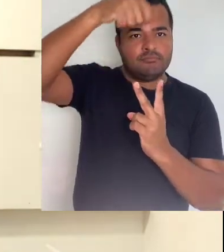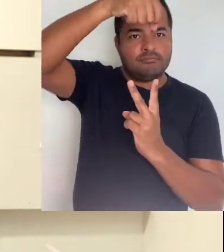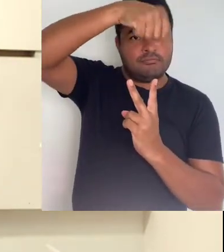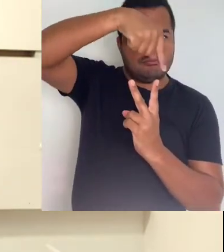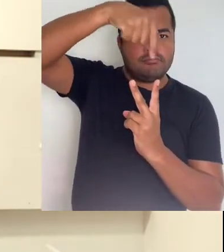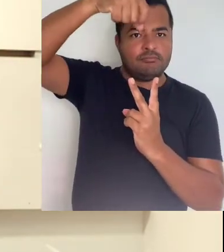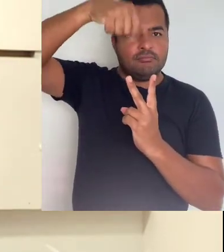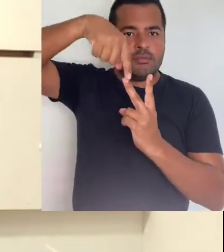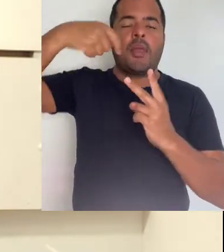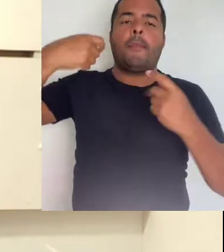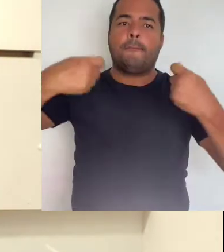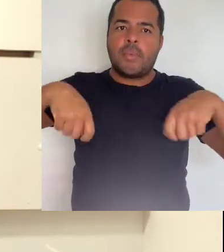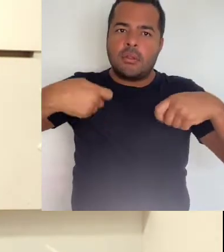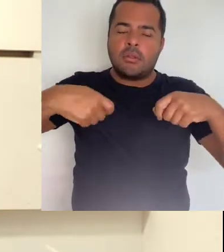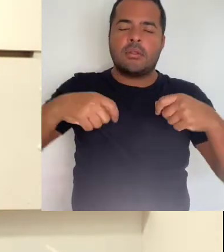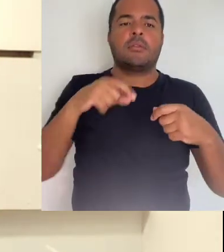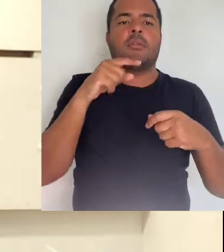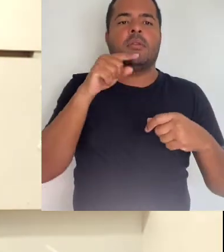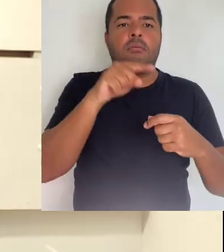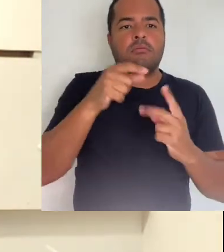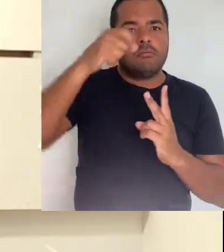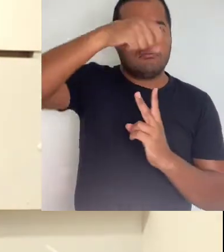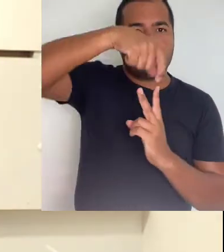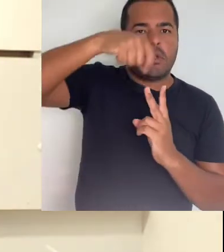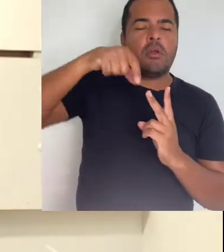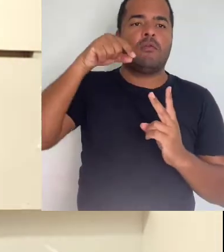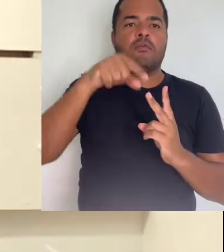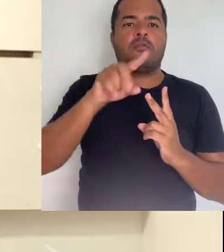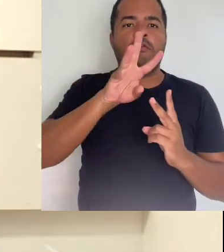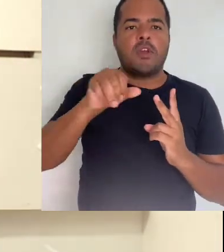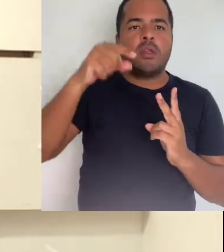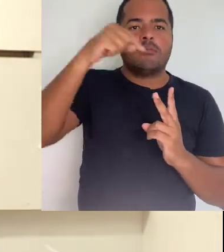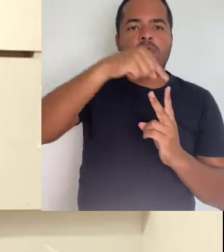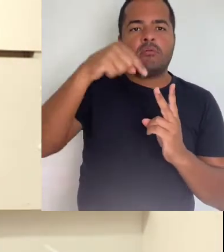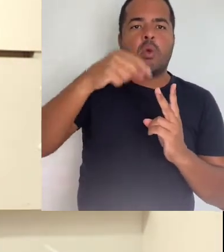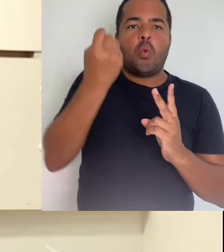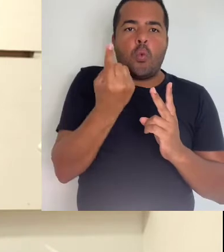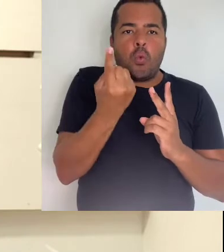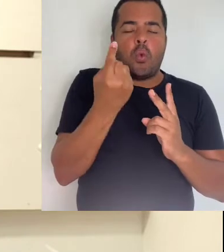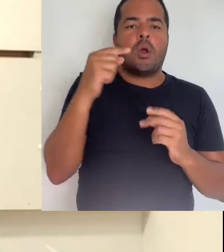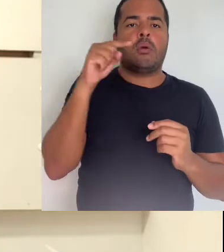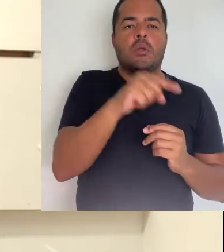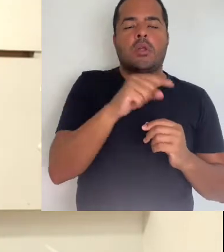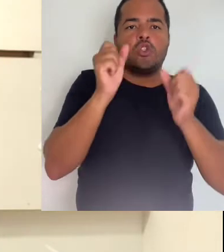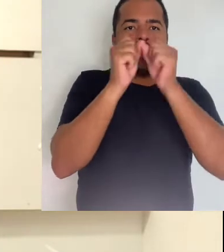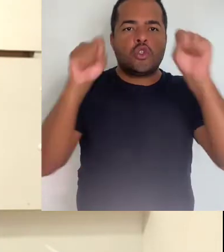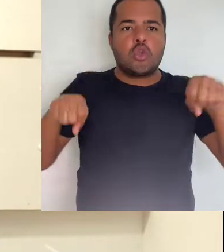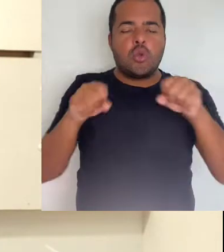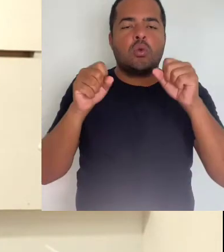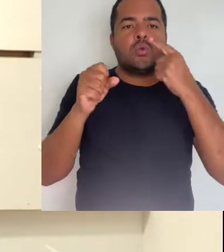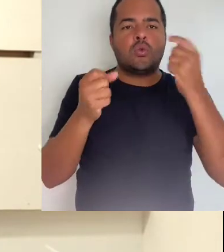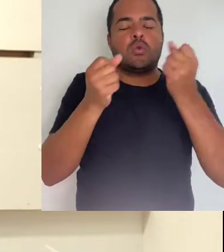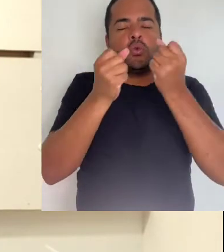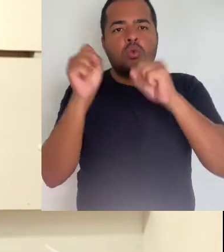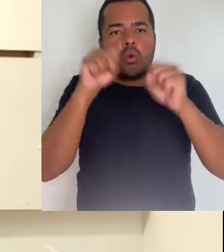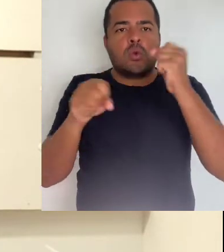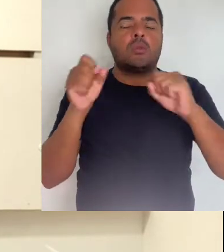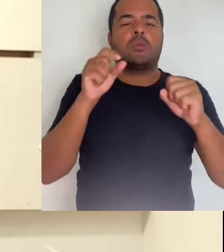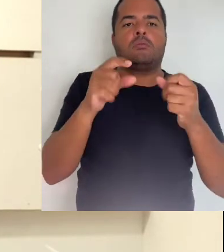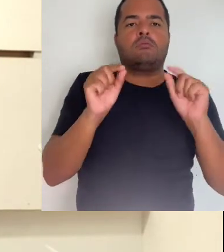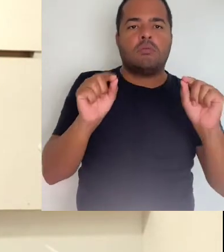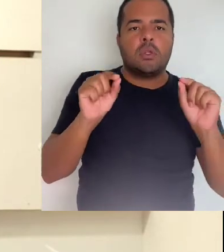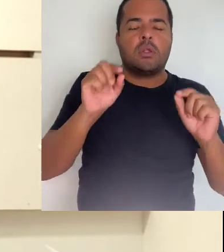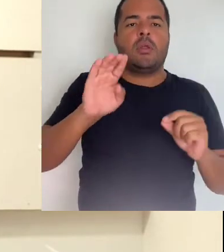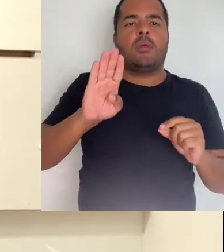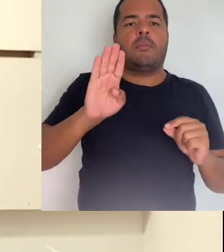irão gotejar uma gota, e aí eu vou mostrar aqui para vocês. Vocês vão adicionar em cada uma gota de